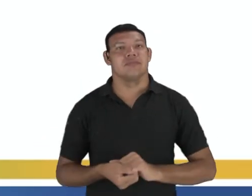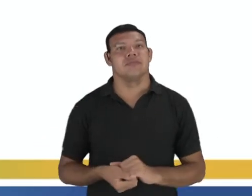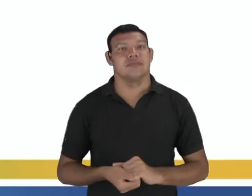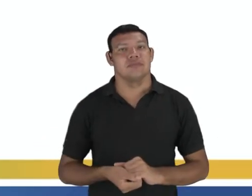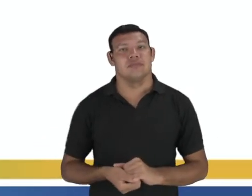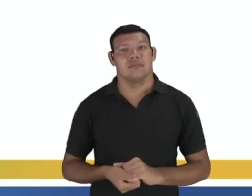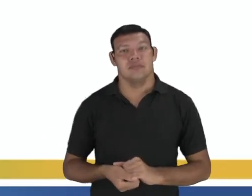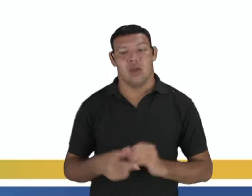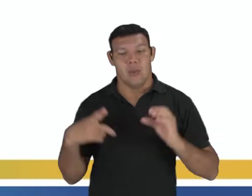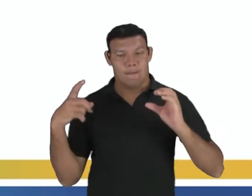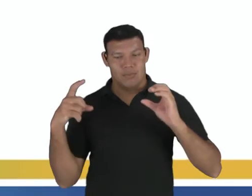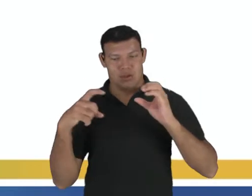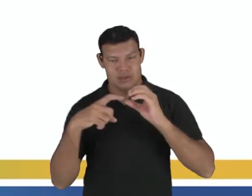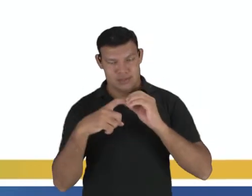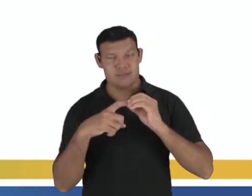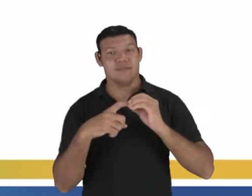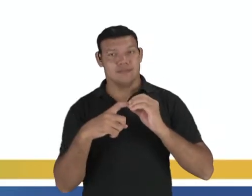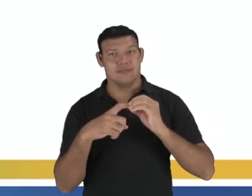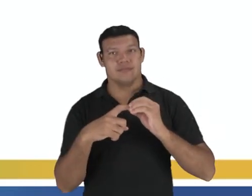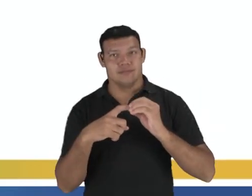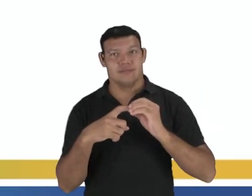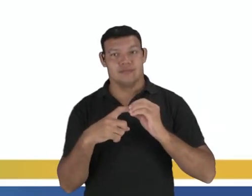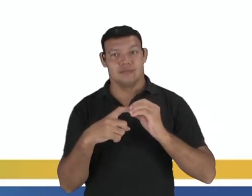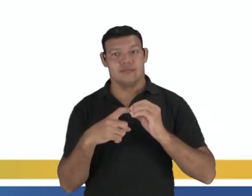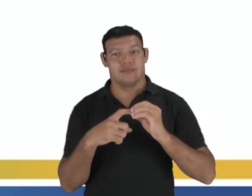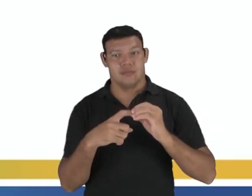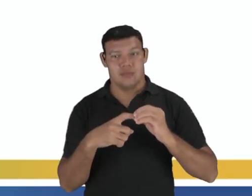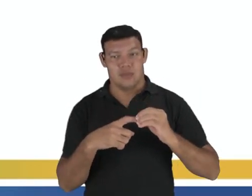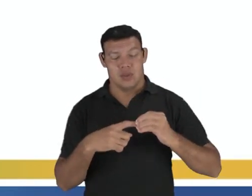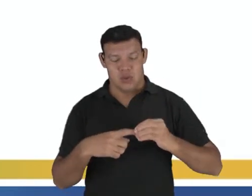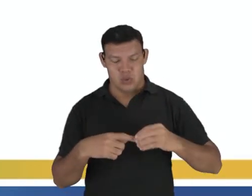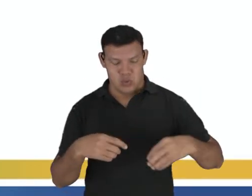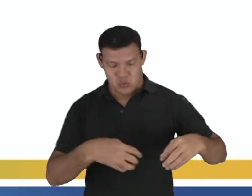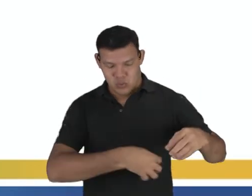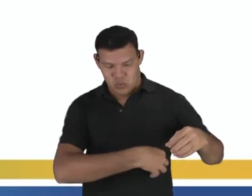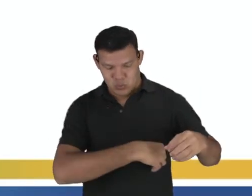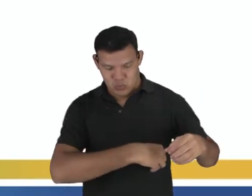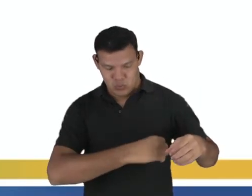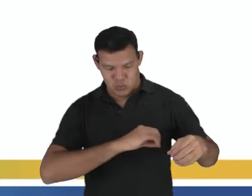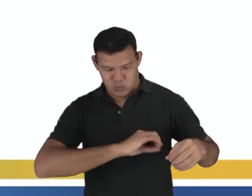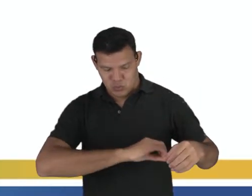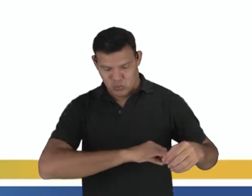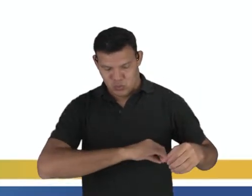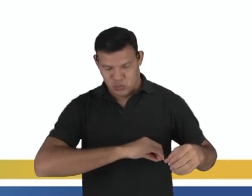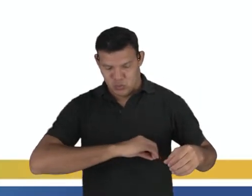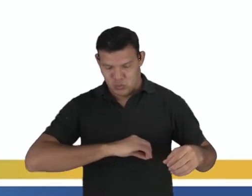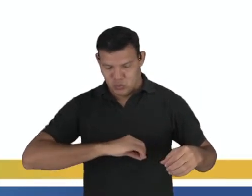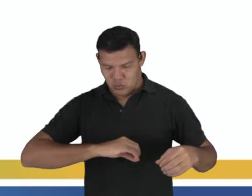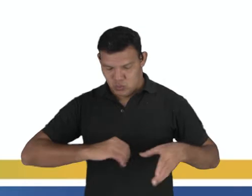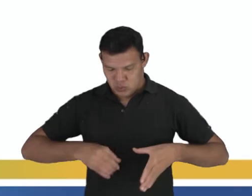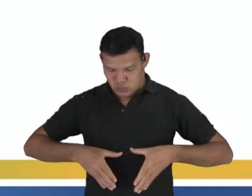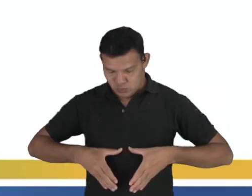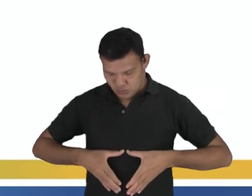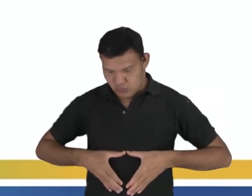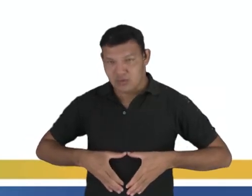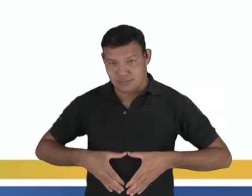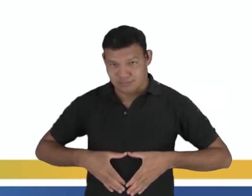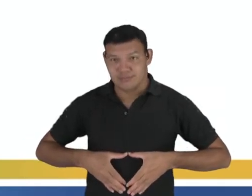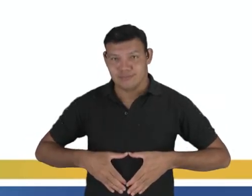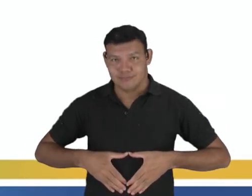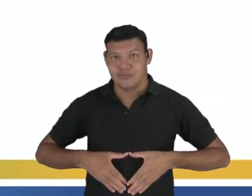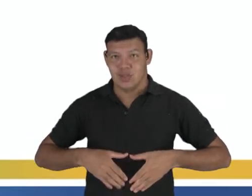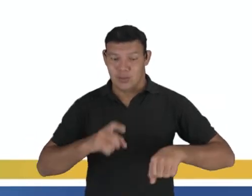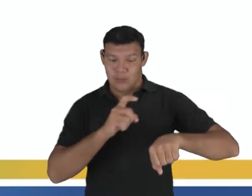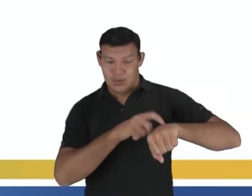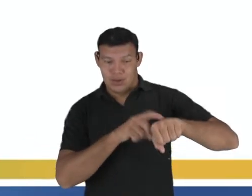e a partir da fecundação né quando o zigoto é é implantado no útero da mulher nós começamos o processo da